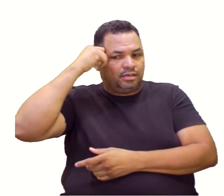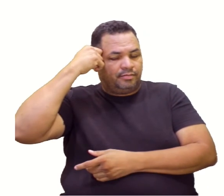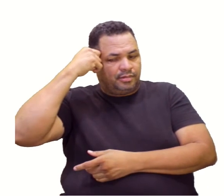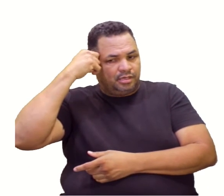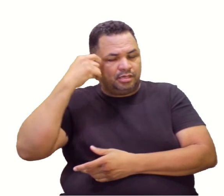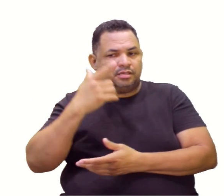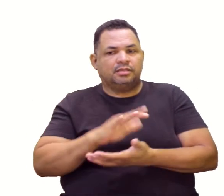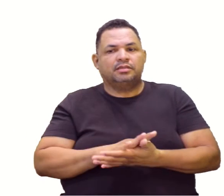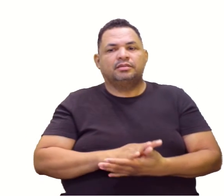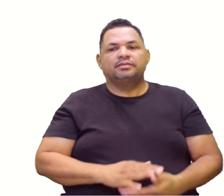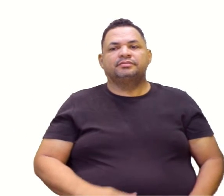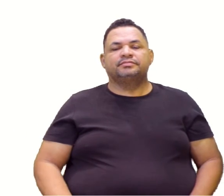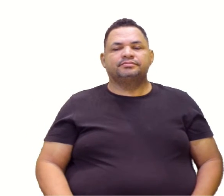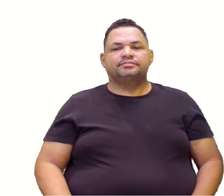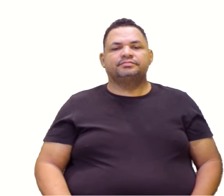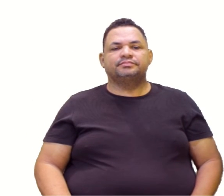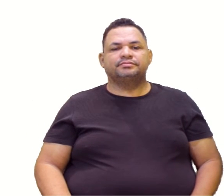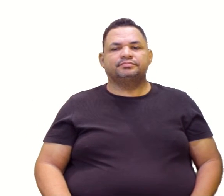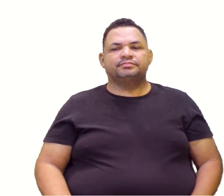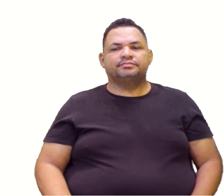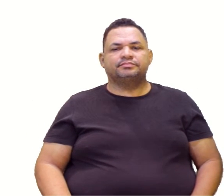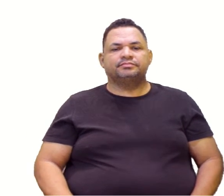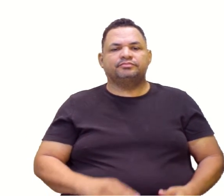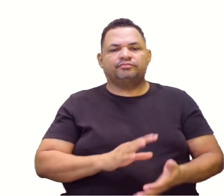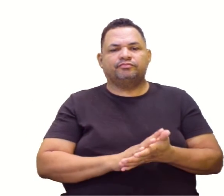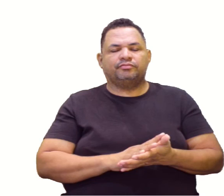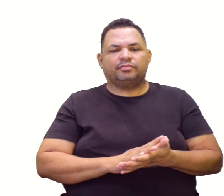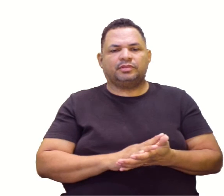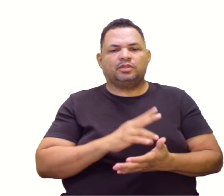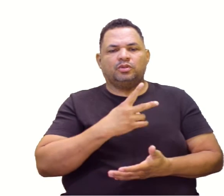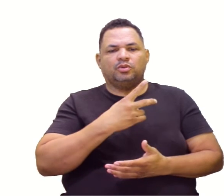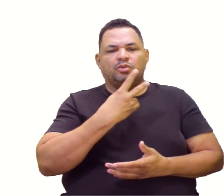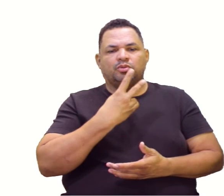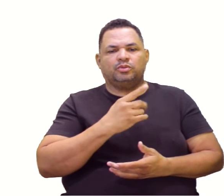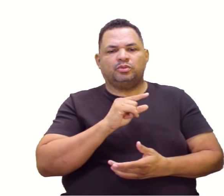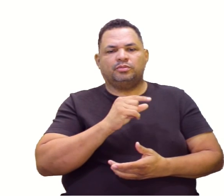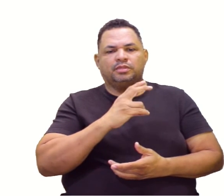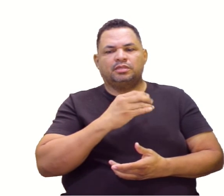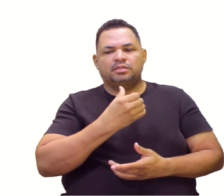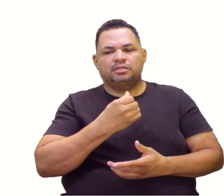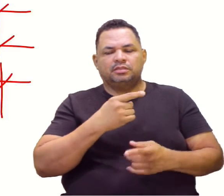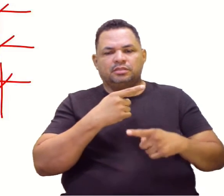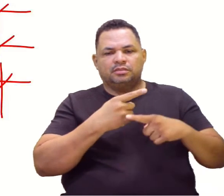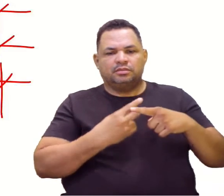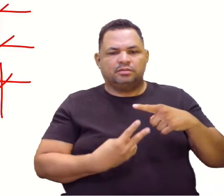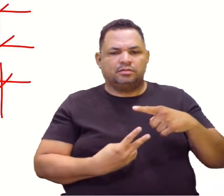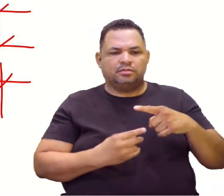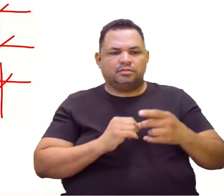branca é metade, né? É metade, então só dividir por 2. Isso, 2.560 dividido por 2,